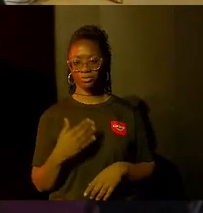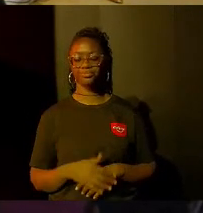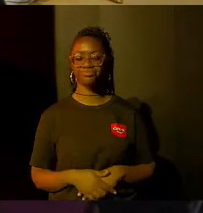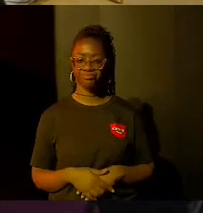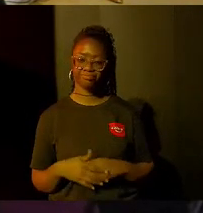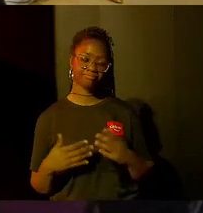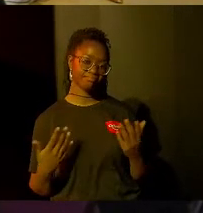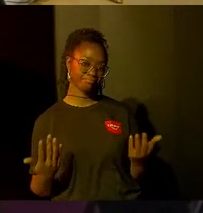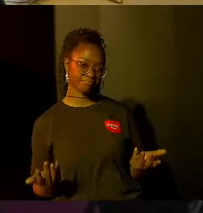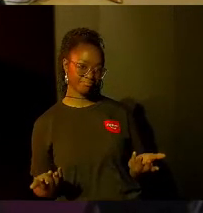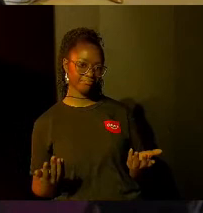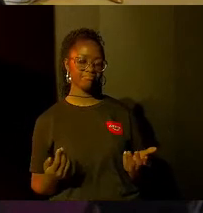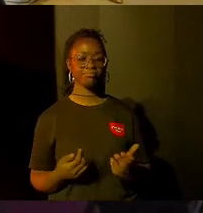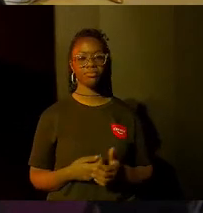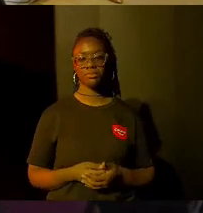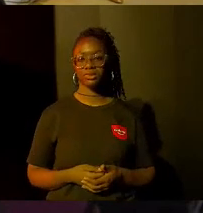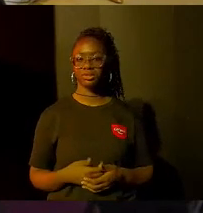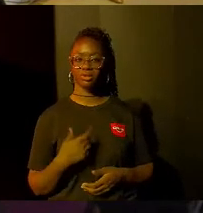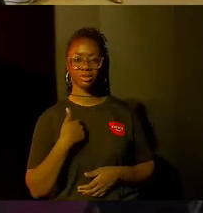e foi fascinante